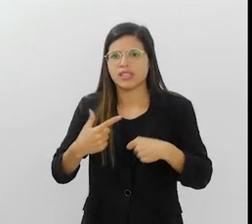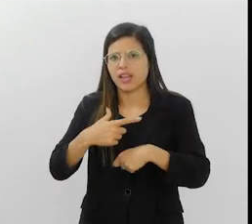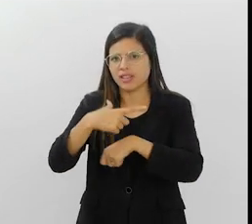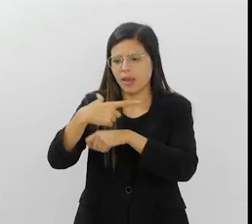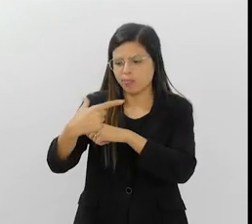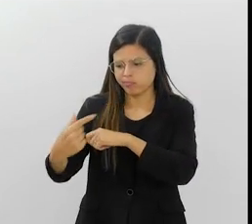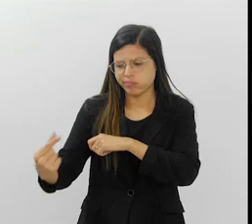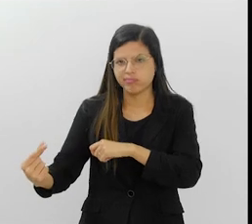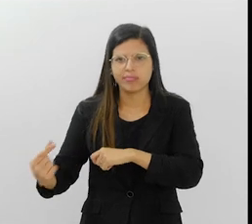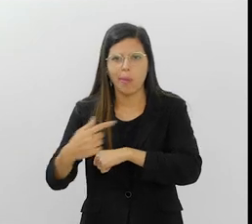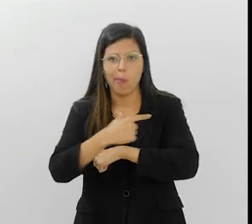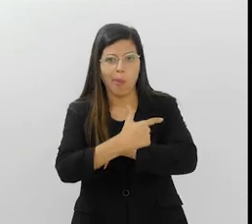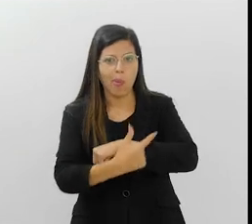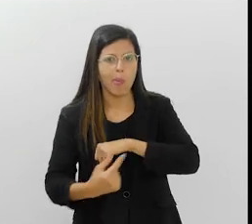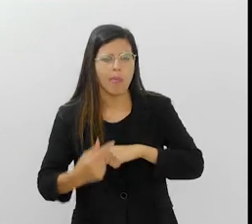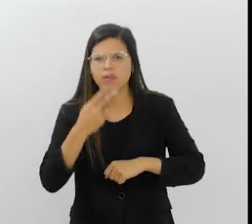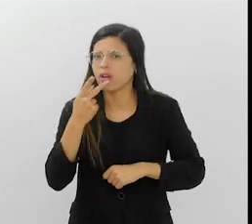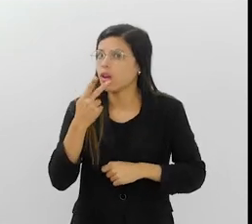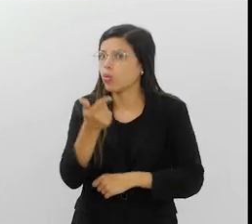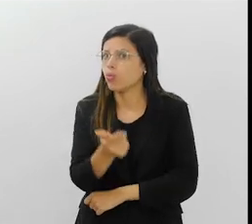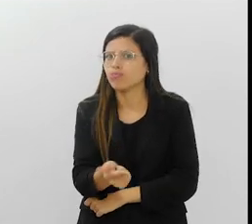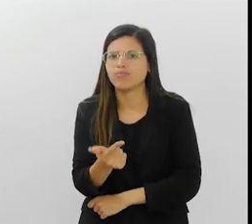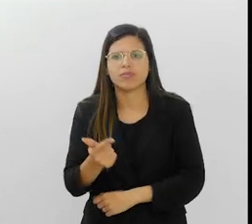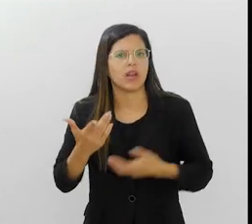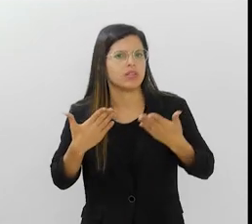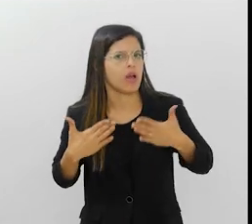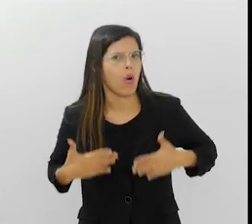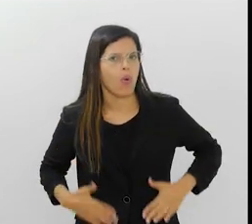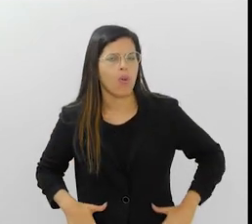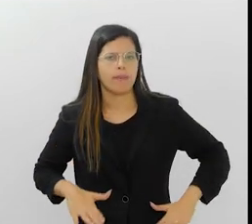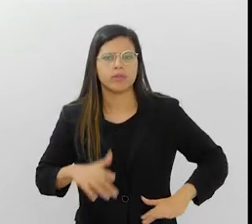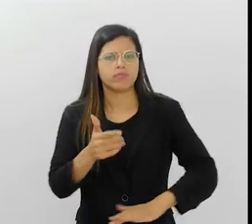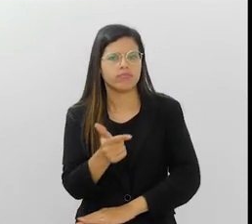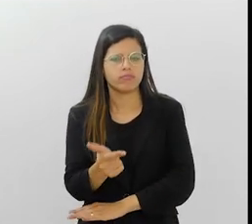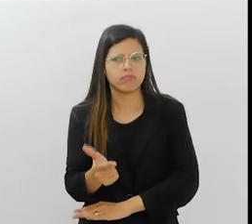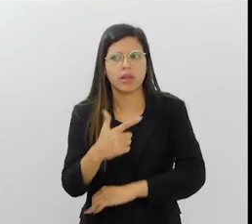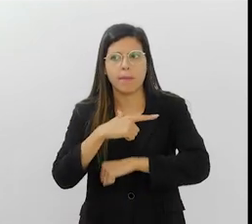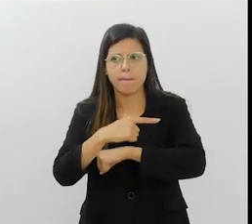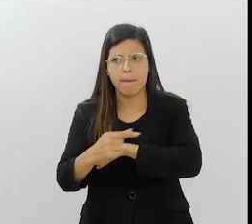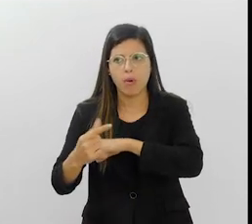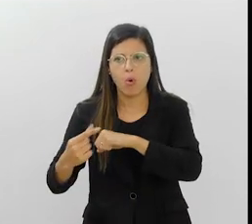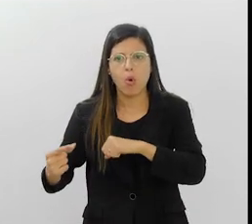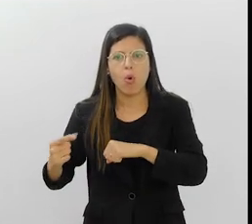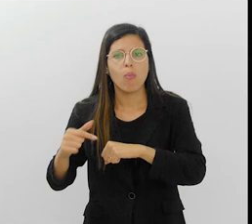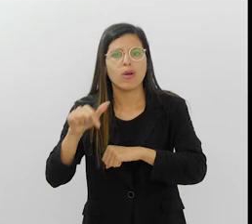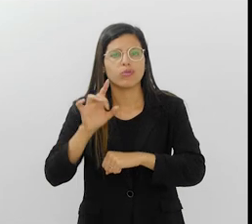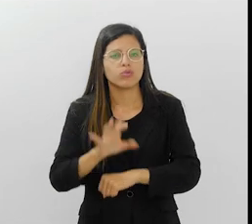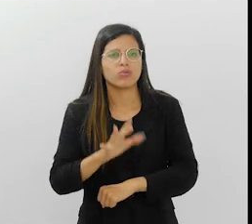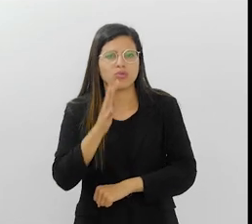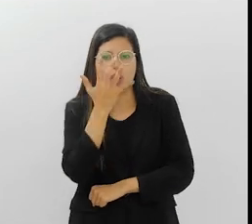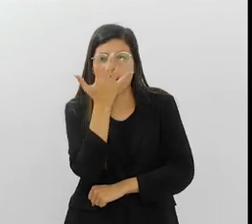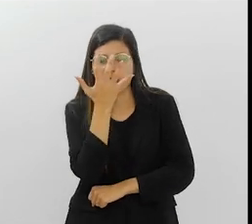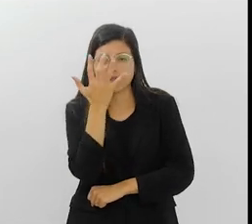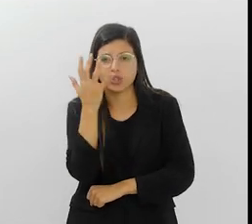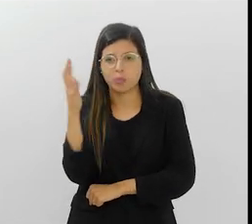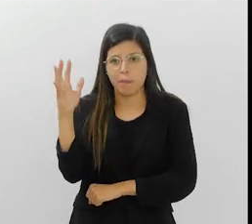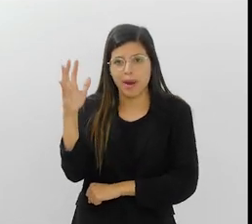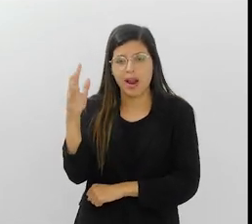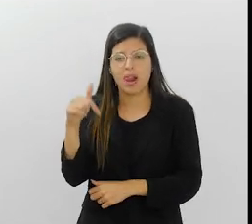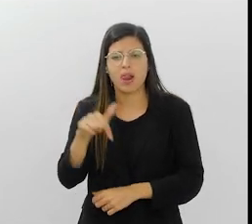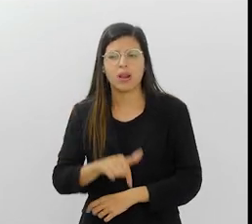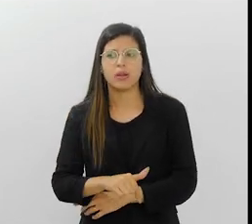que ter pluma. Eu falei, não, mas o projeto não tem pluma, essa roupa não tem pluma. Eu estou apostando nos espelhos. E foi